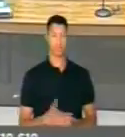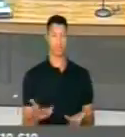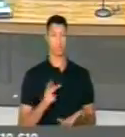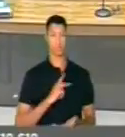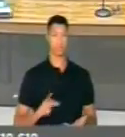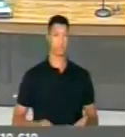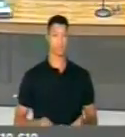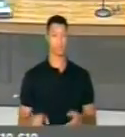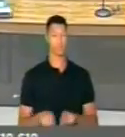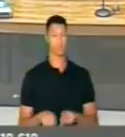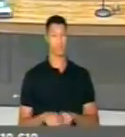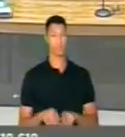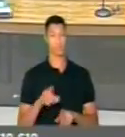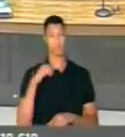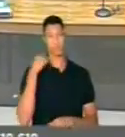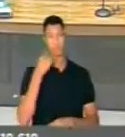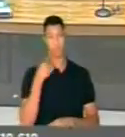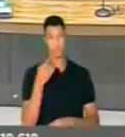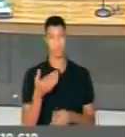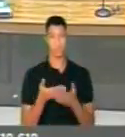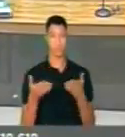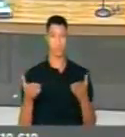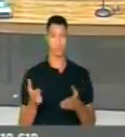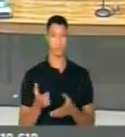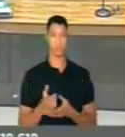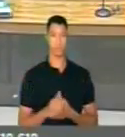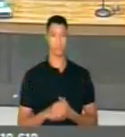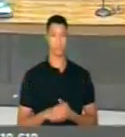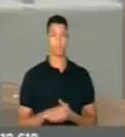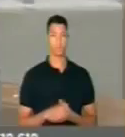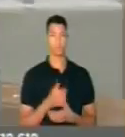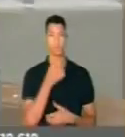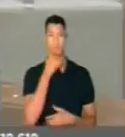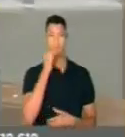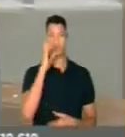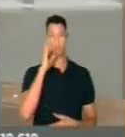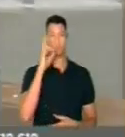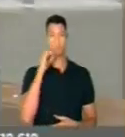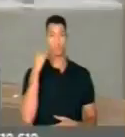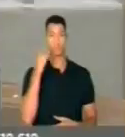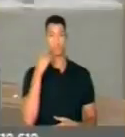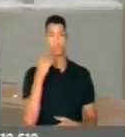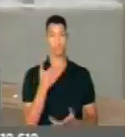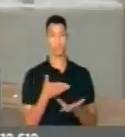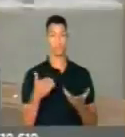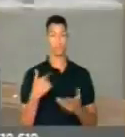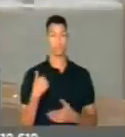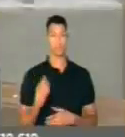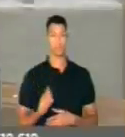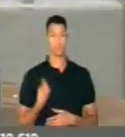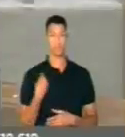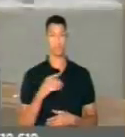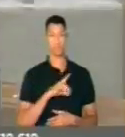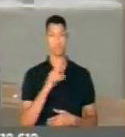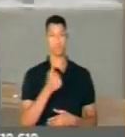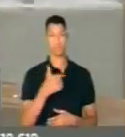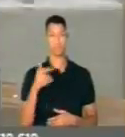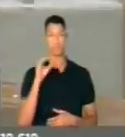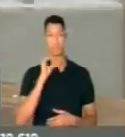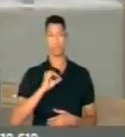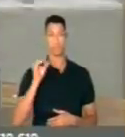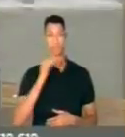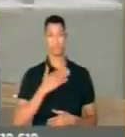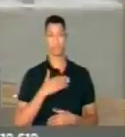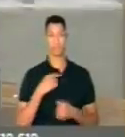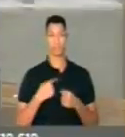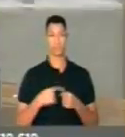Senhor presidente da mesa, senhores deputados, senhora deputada, estive dia 12 de outubro na